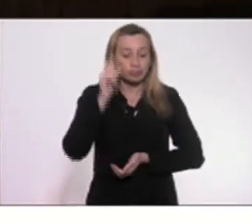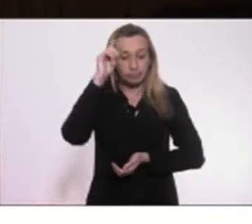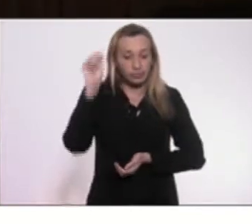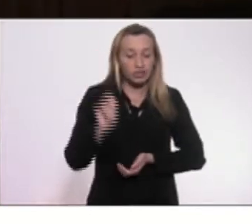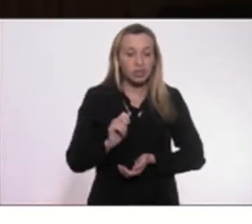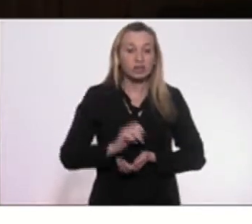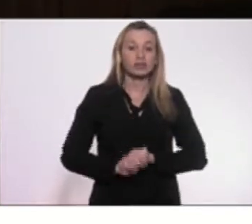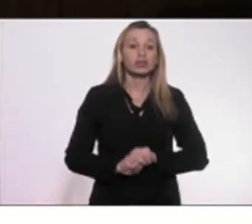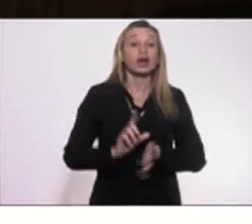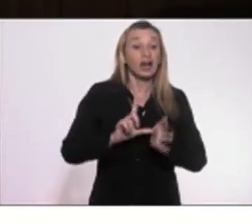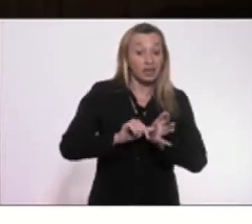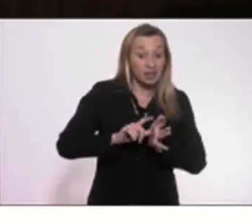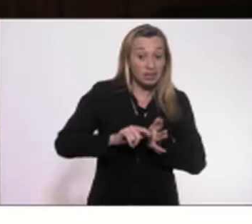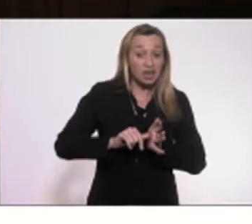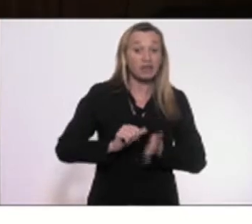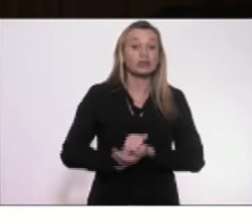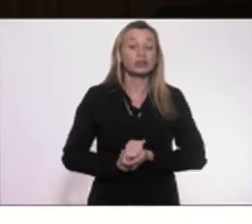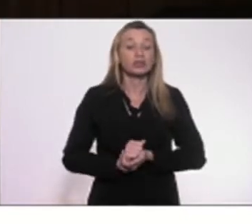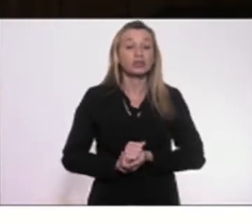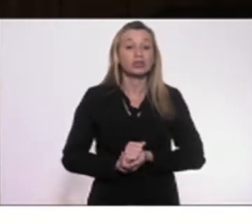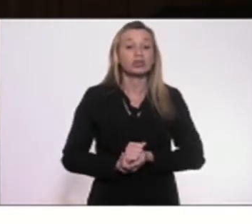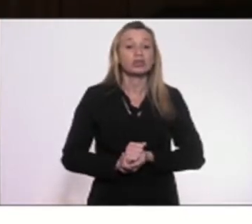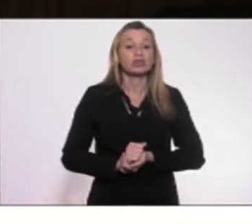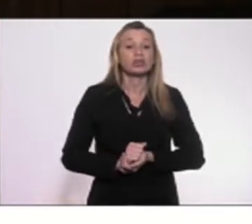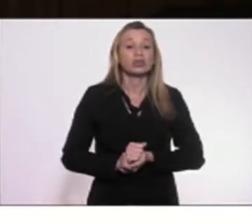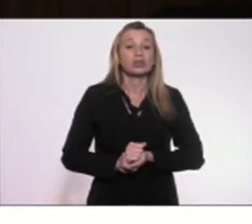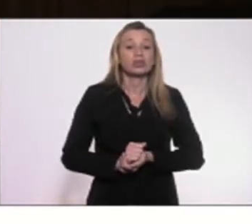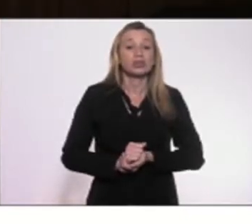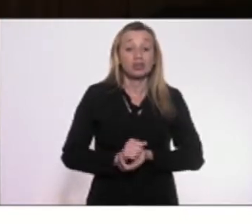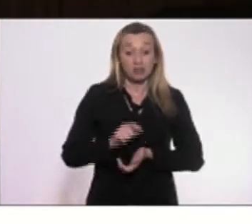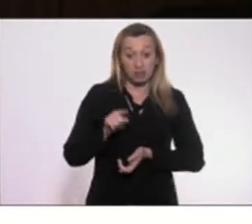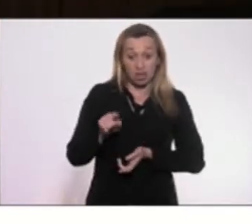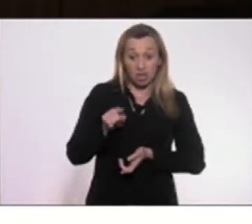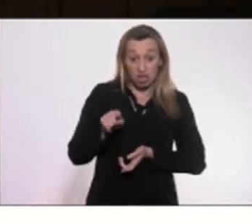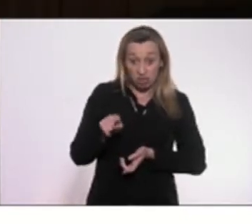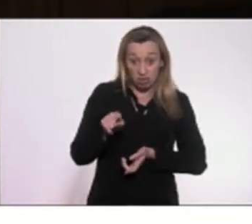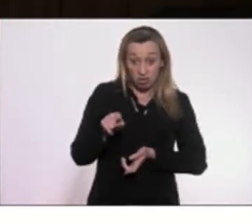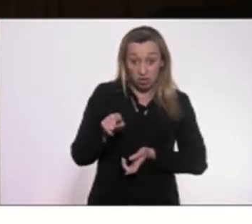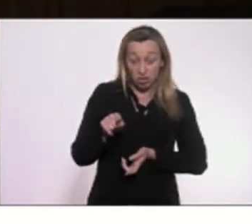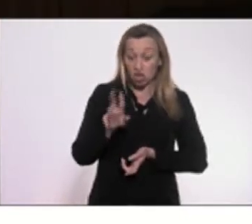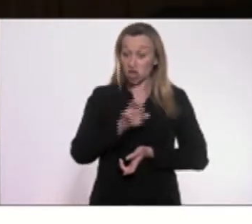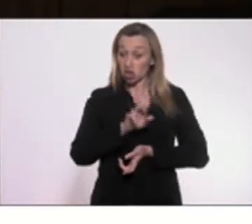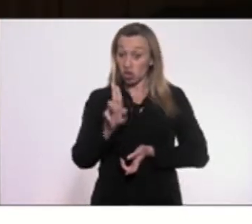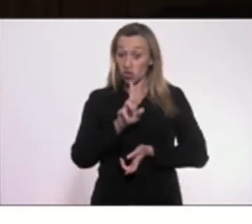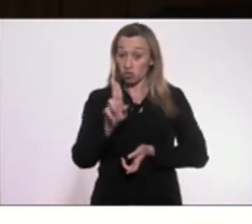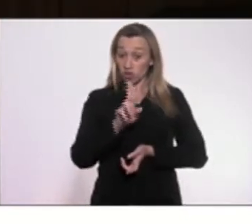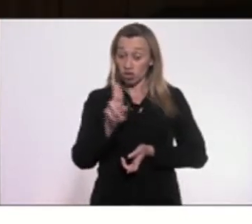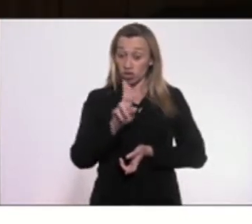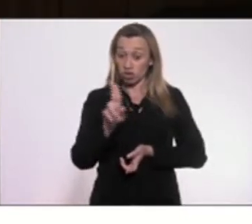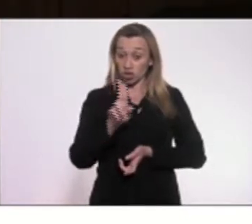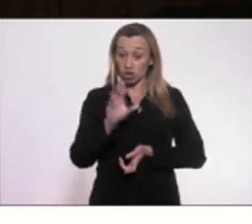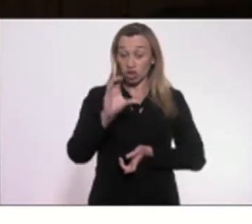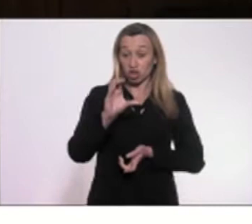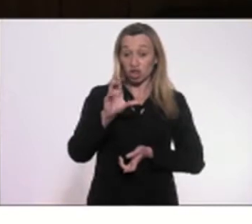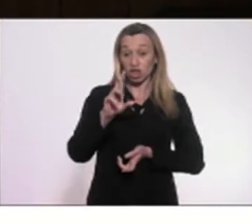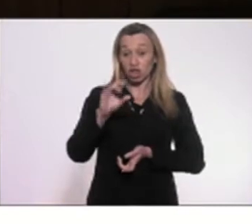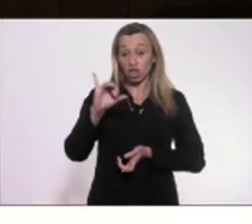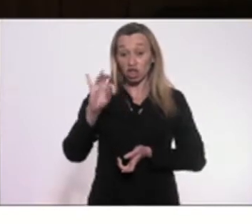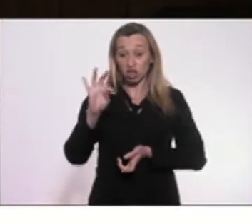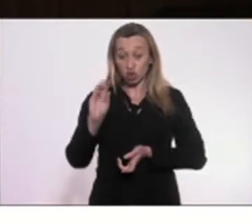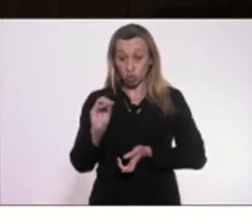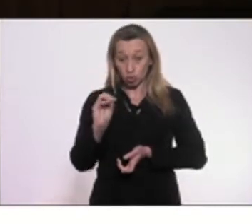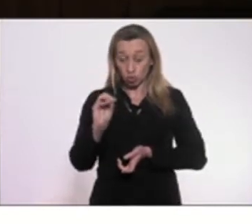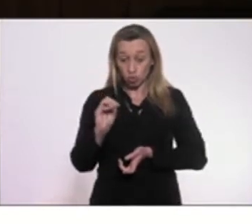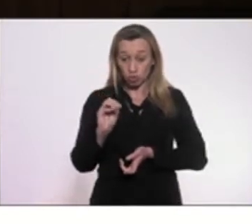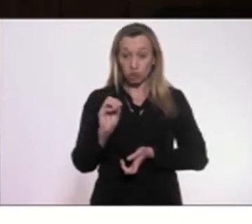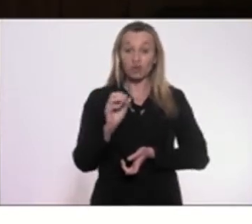africanos. Atrasados são aqueles que, em nome de Cristo, deveriam estar